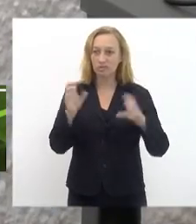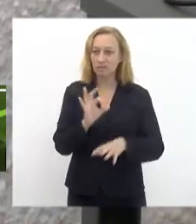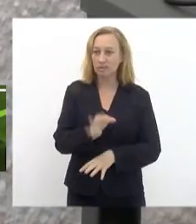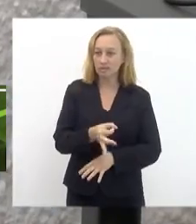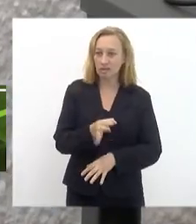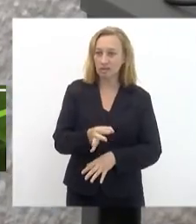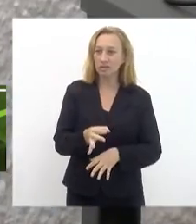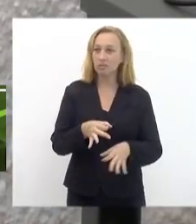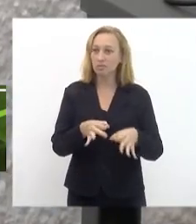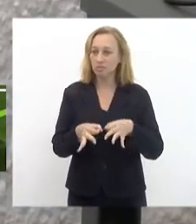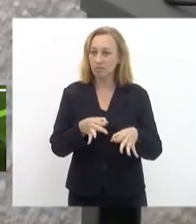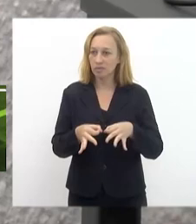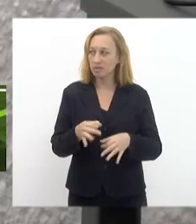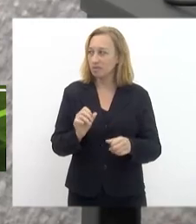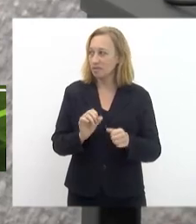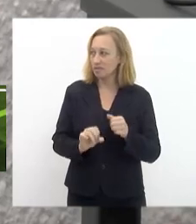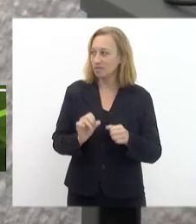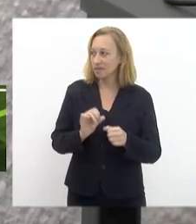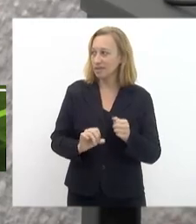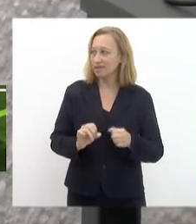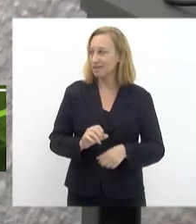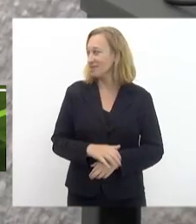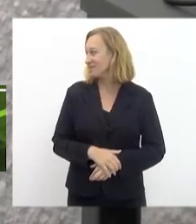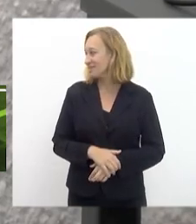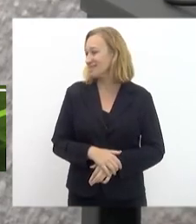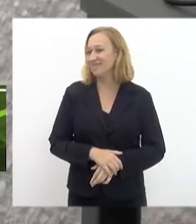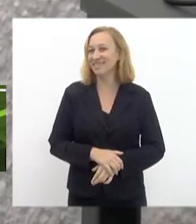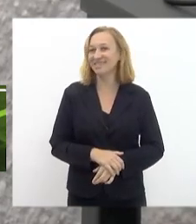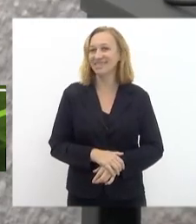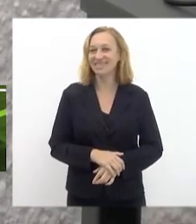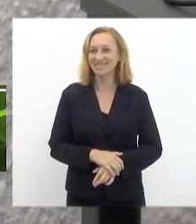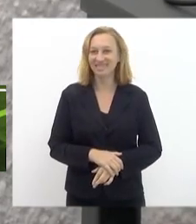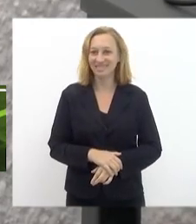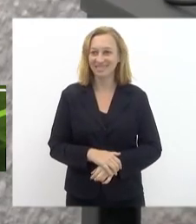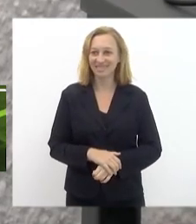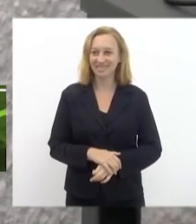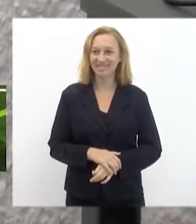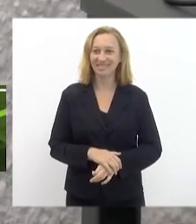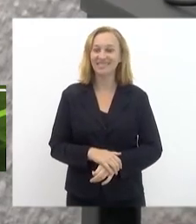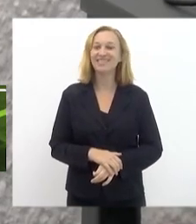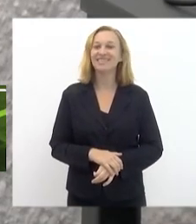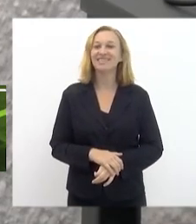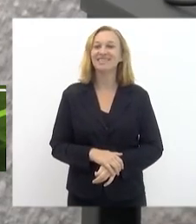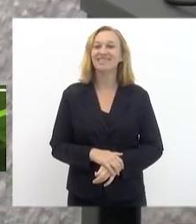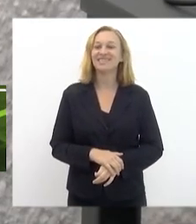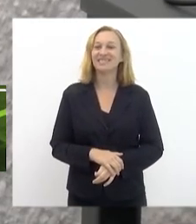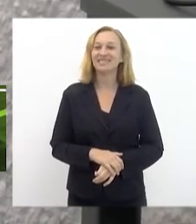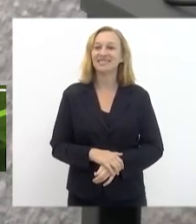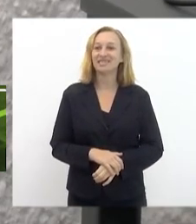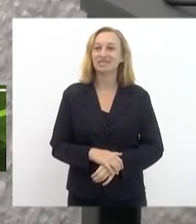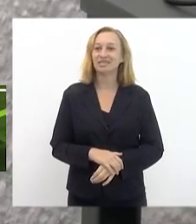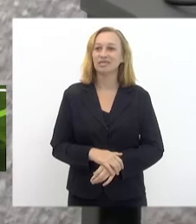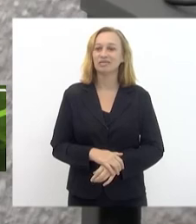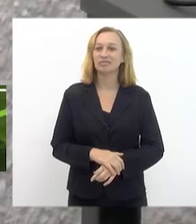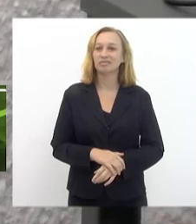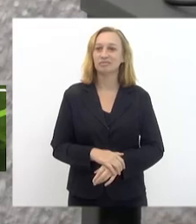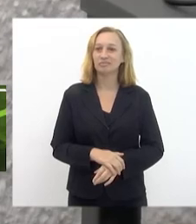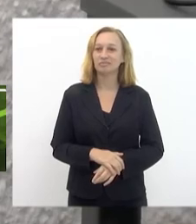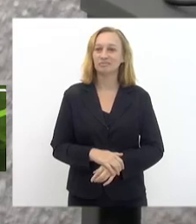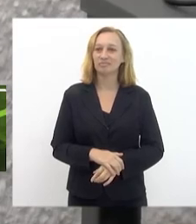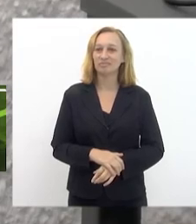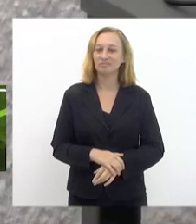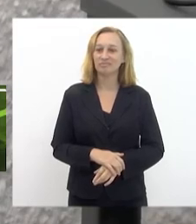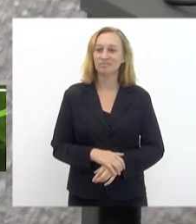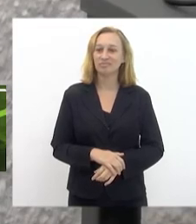normatizações para fazer não é simples e montar um programa Cê demora meses tem toda uma burocracia para você vencer em